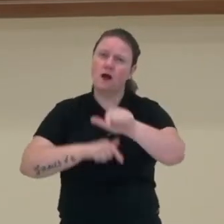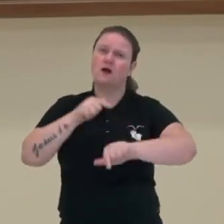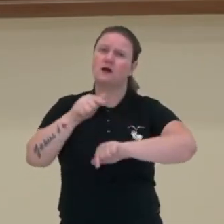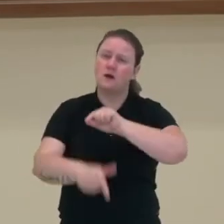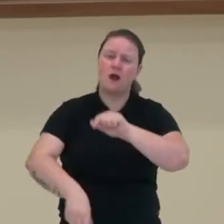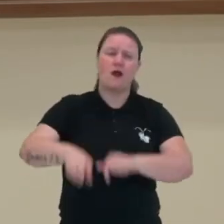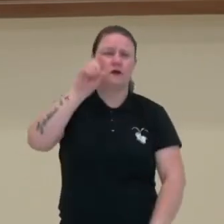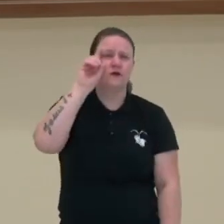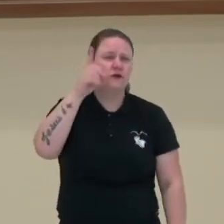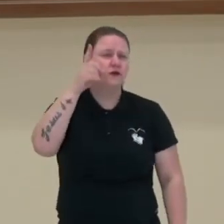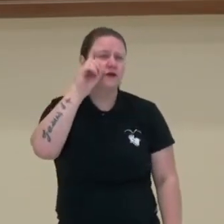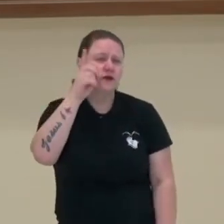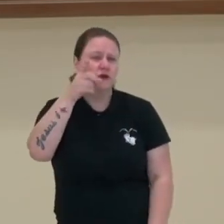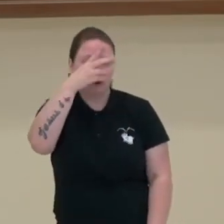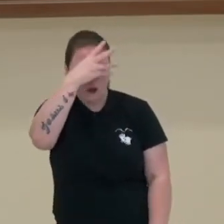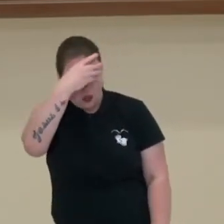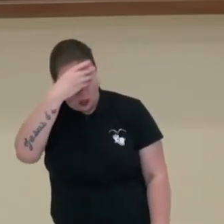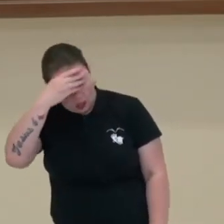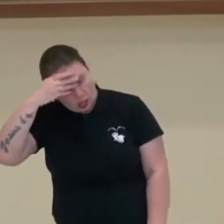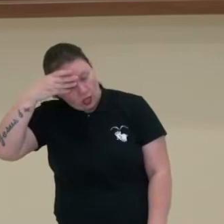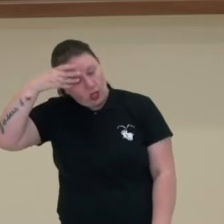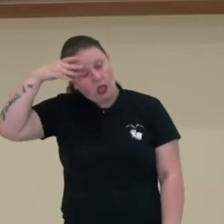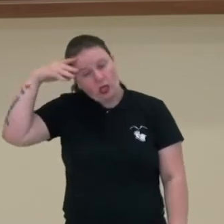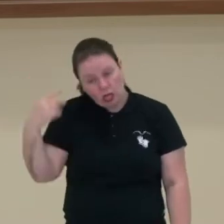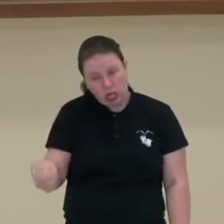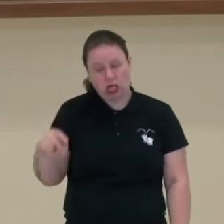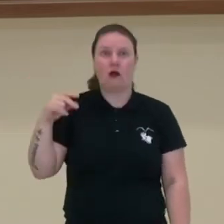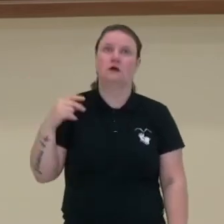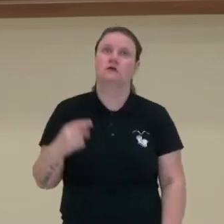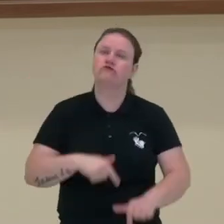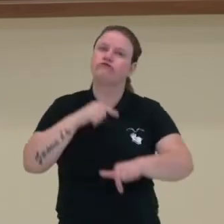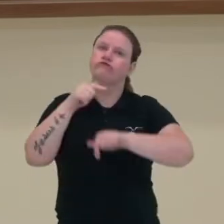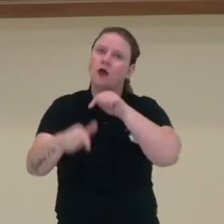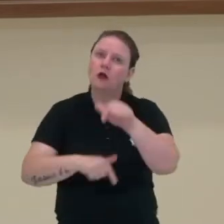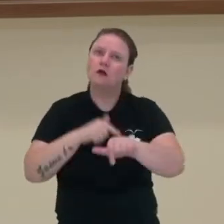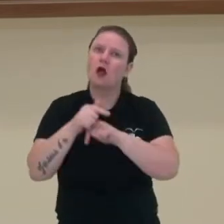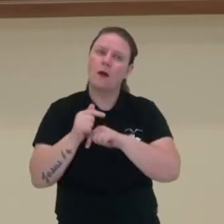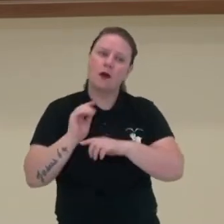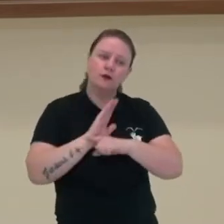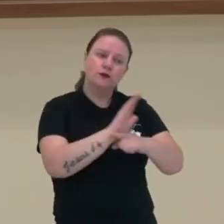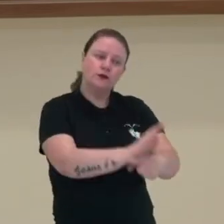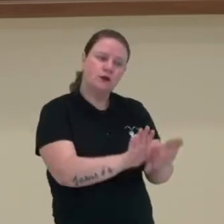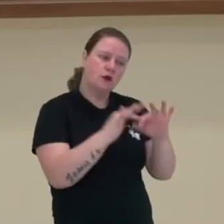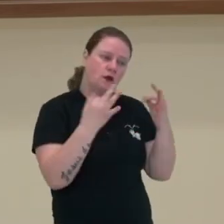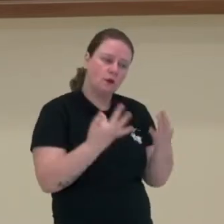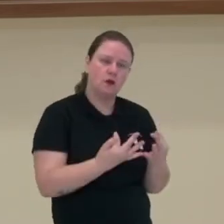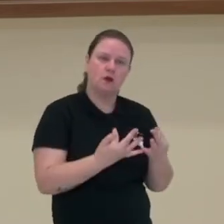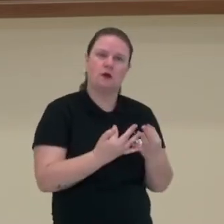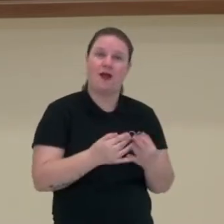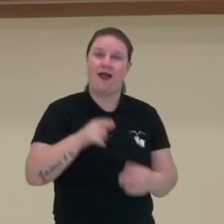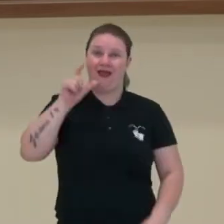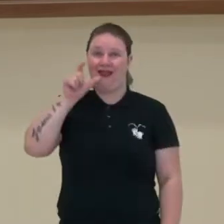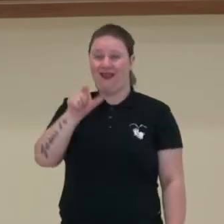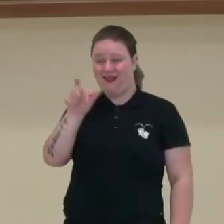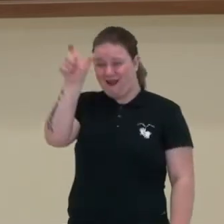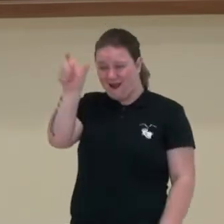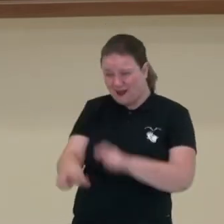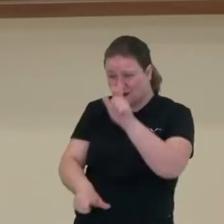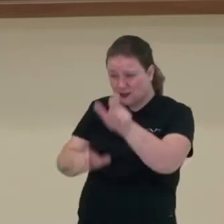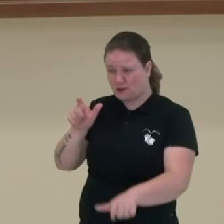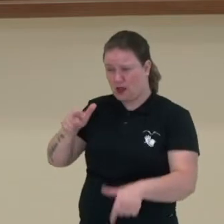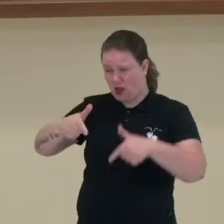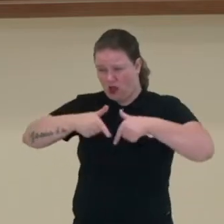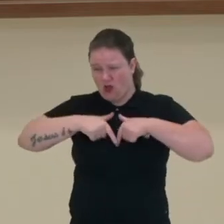se esforçam, que se desviam do perigo, que trazem o sustento para suas famílias, que essas pessoas são heróis. São heróis